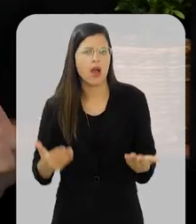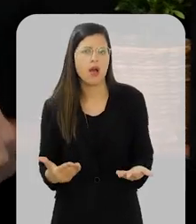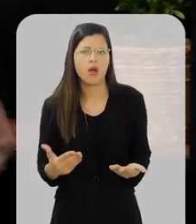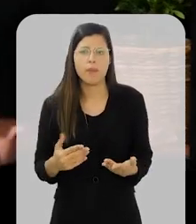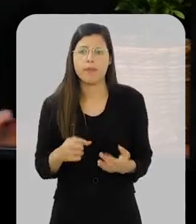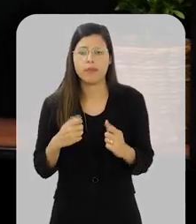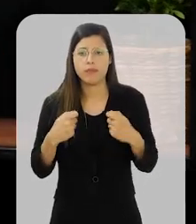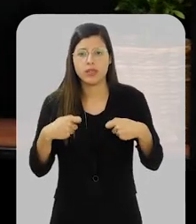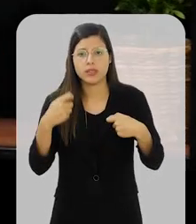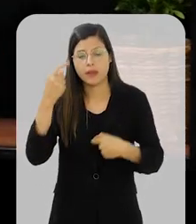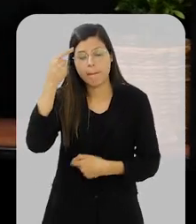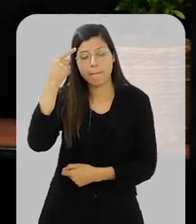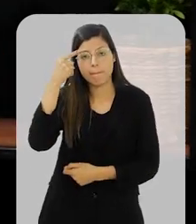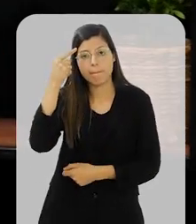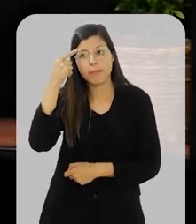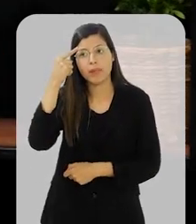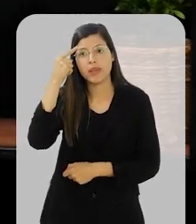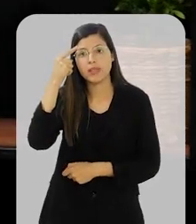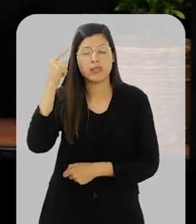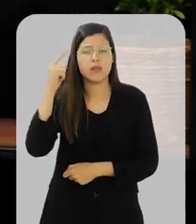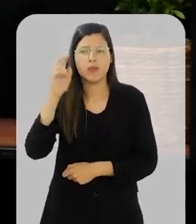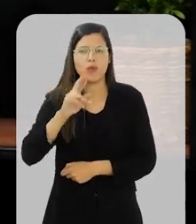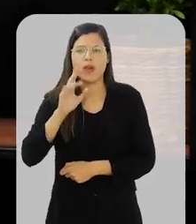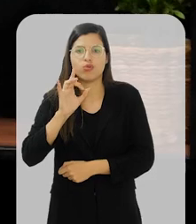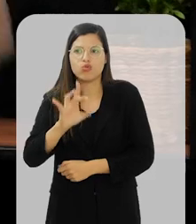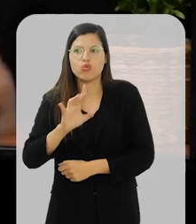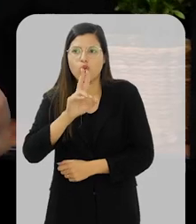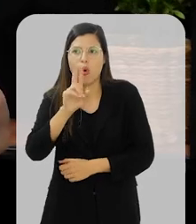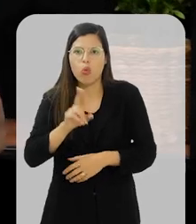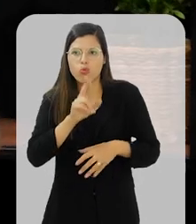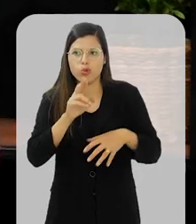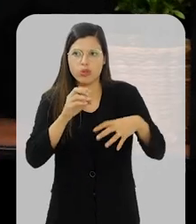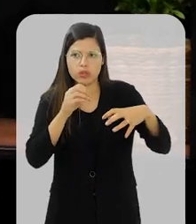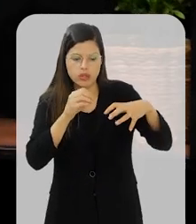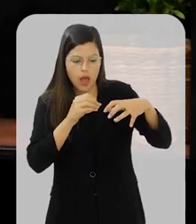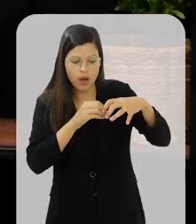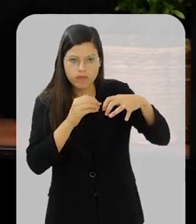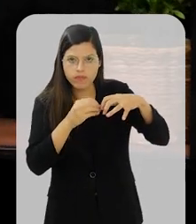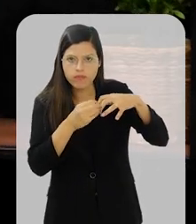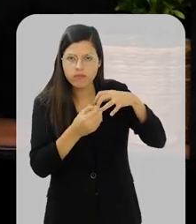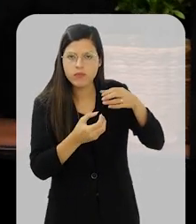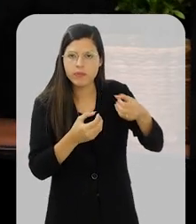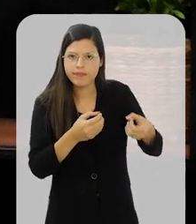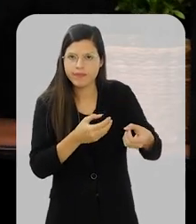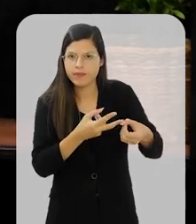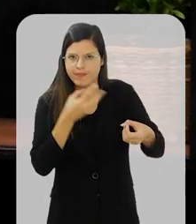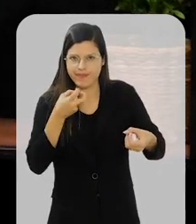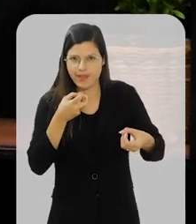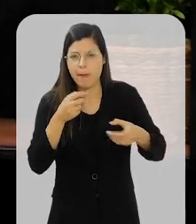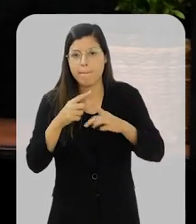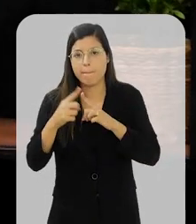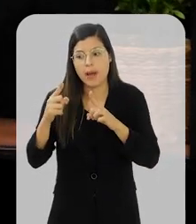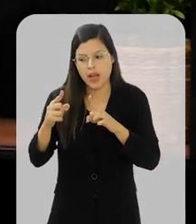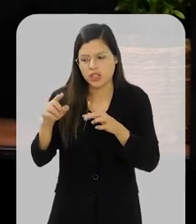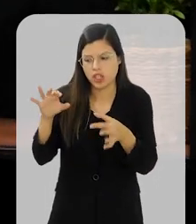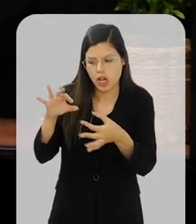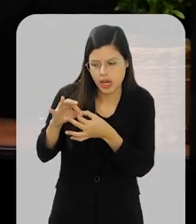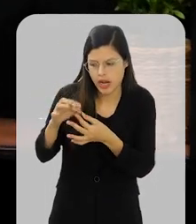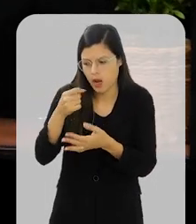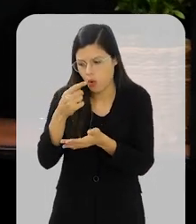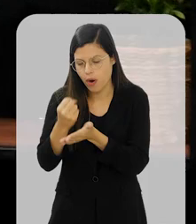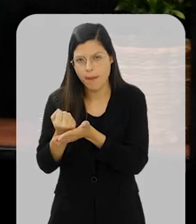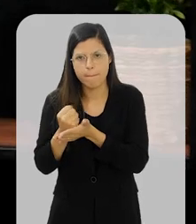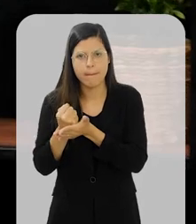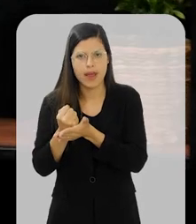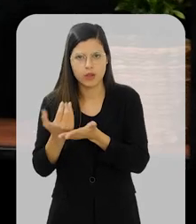utilizado isoladamente. Então, não pensar, às vezes, nem só na utilização do extrato hidroalcoólico do caroço do açaí, mas ele em